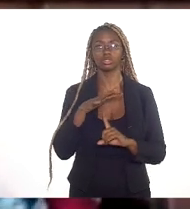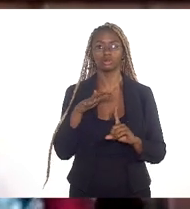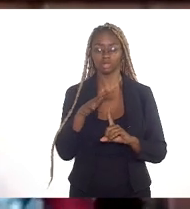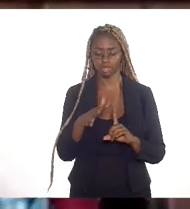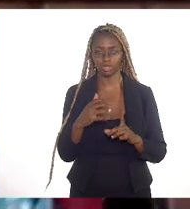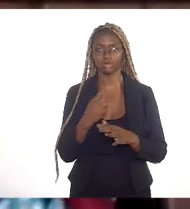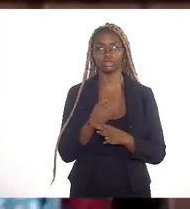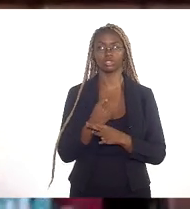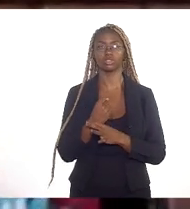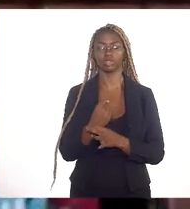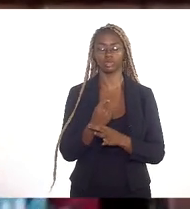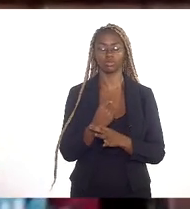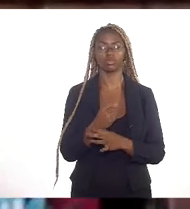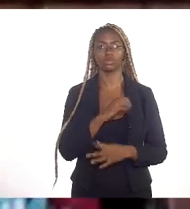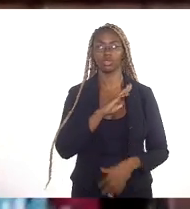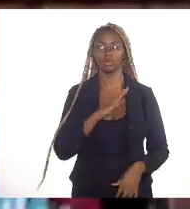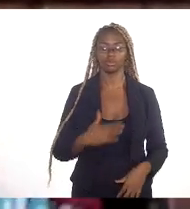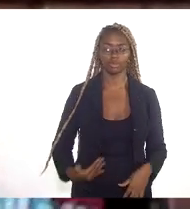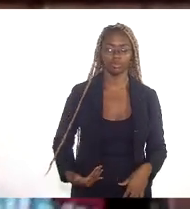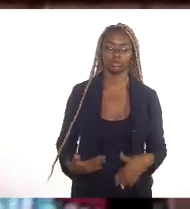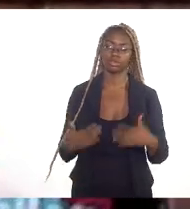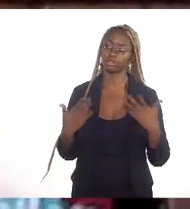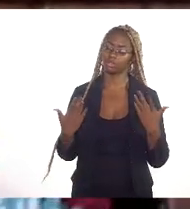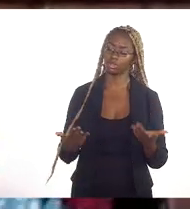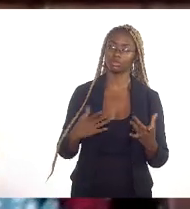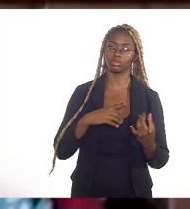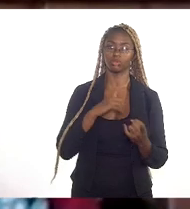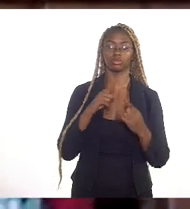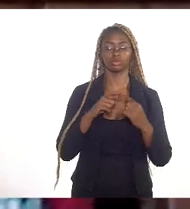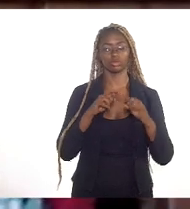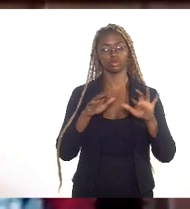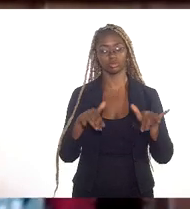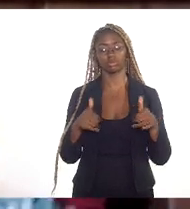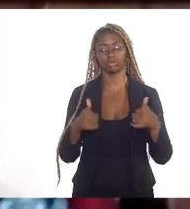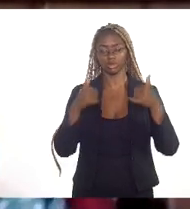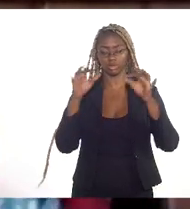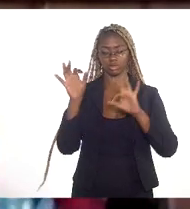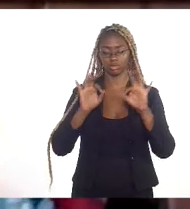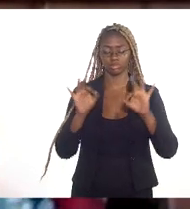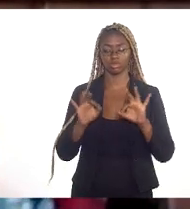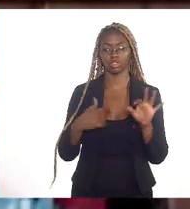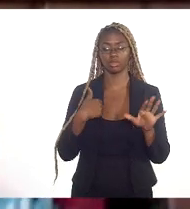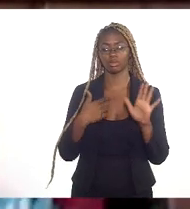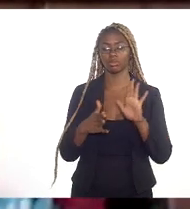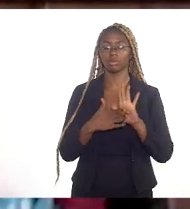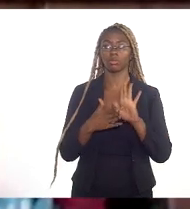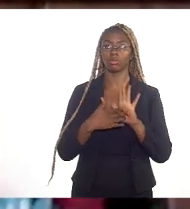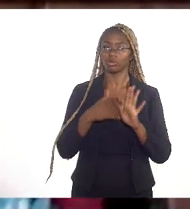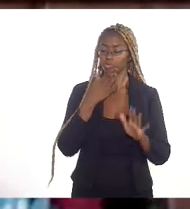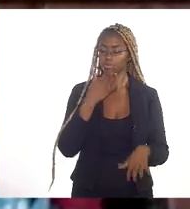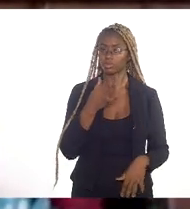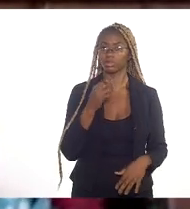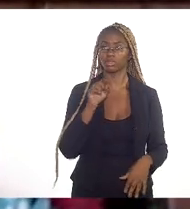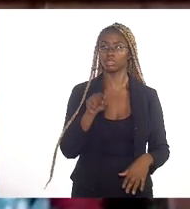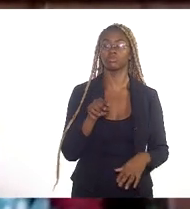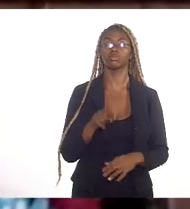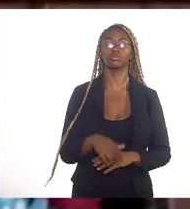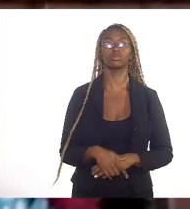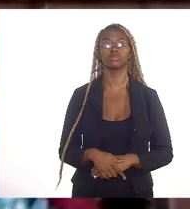Pública, por exemplo. Assim, com o objetivo de aprimorar o projeto, proponho que